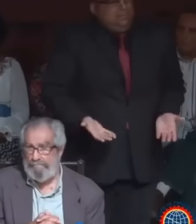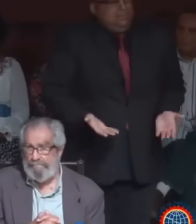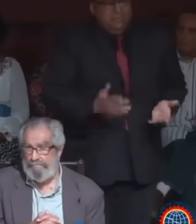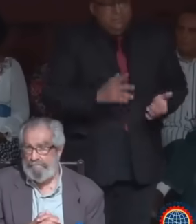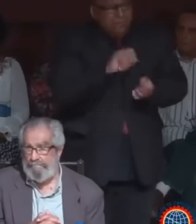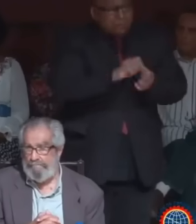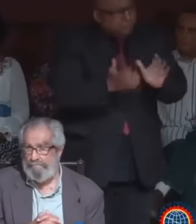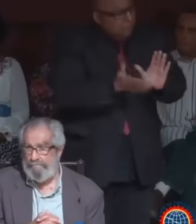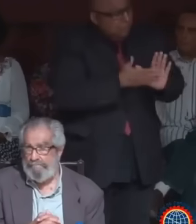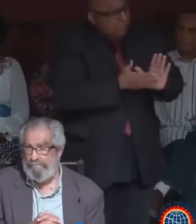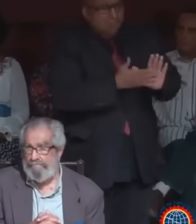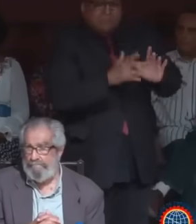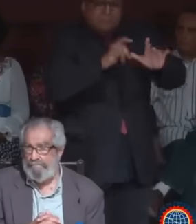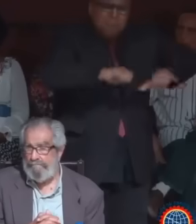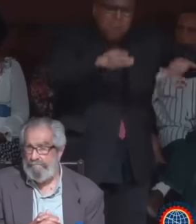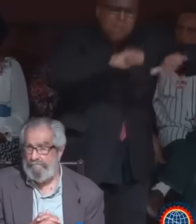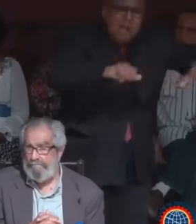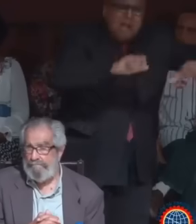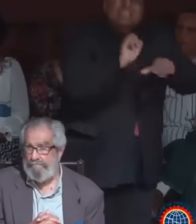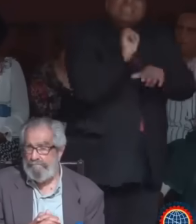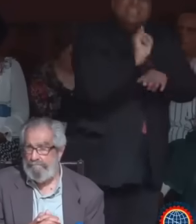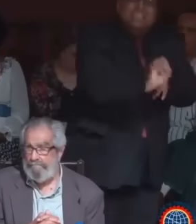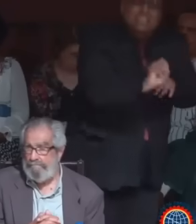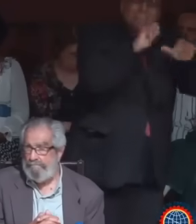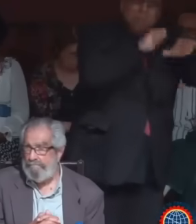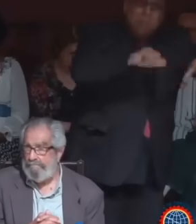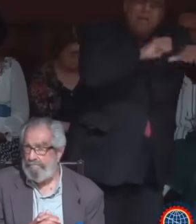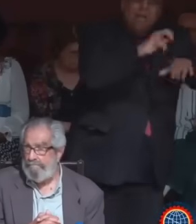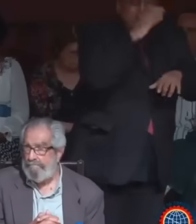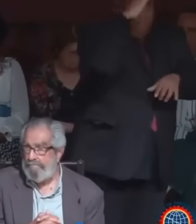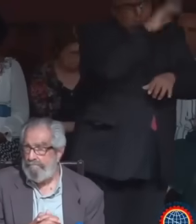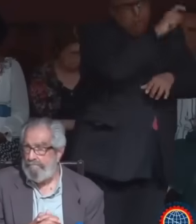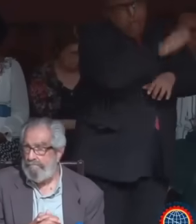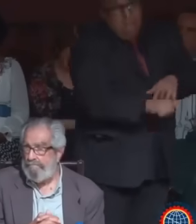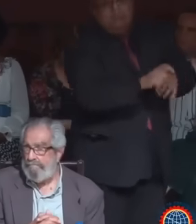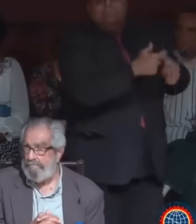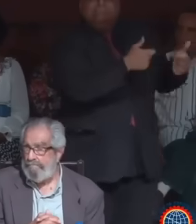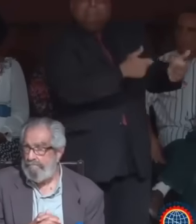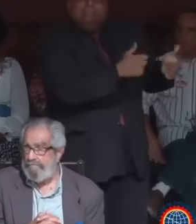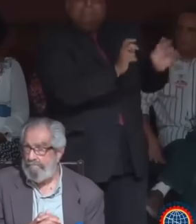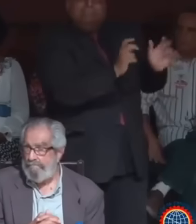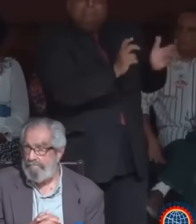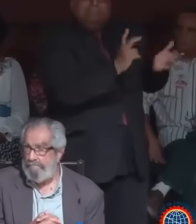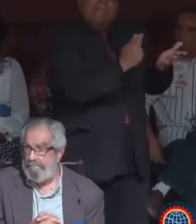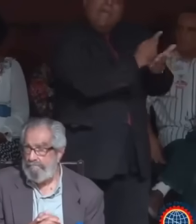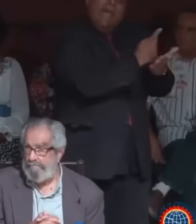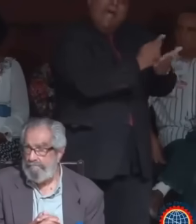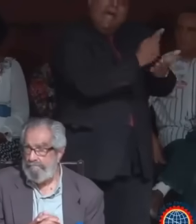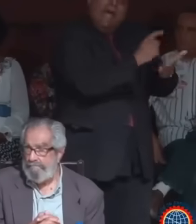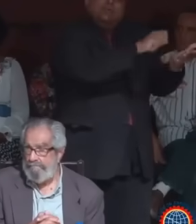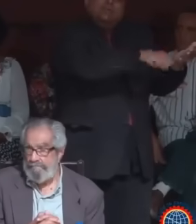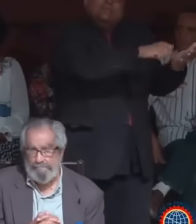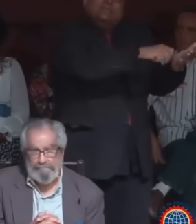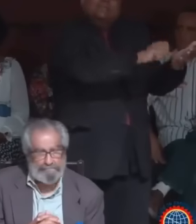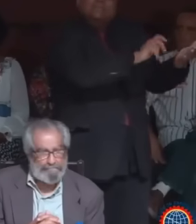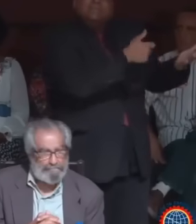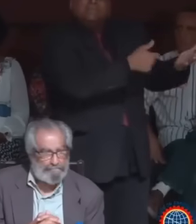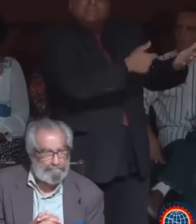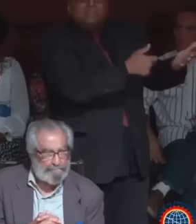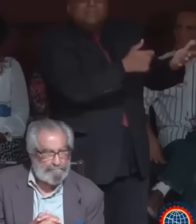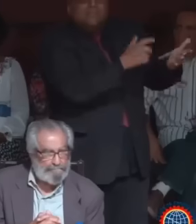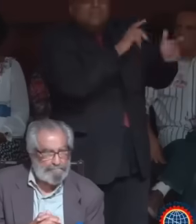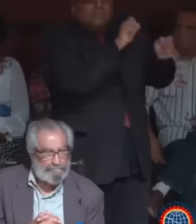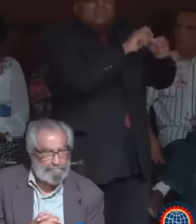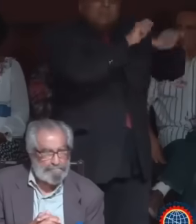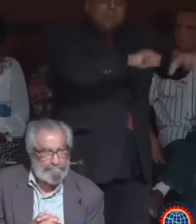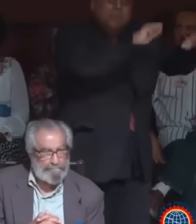fazer propaganda. Se ainda tivesse sido para fazer propaganda dele, seria crime, mas vamos dizer assim, bom, está